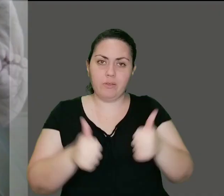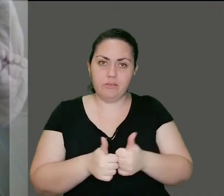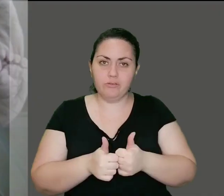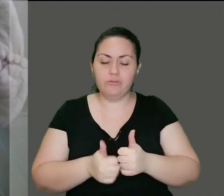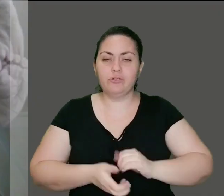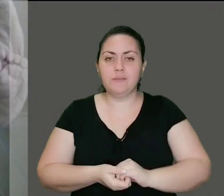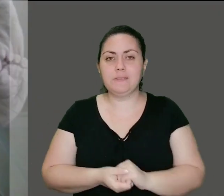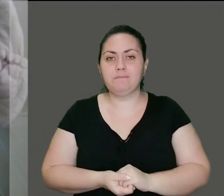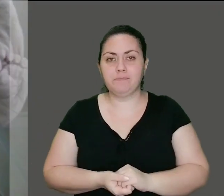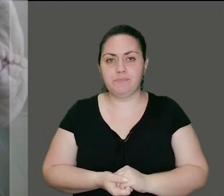imagem.